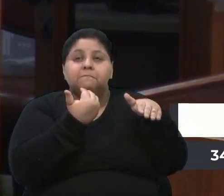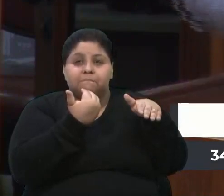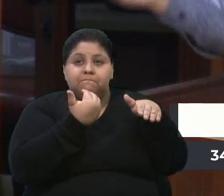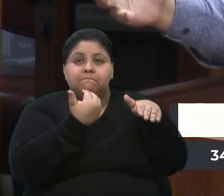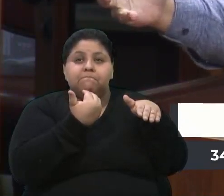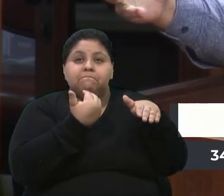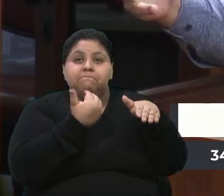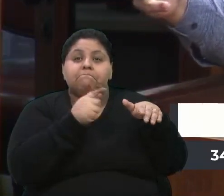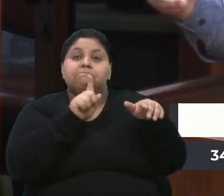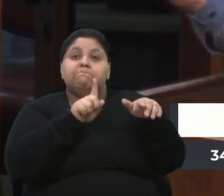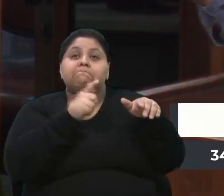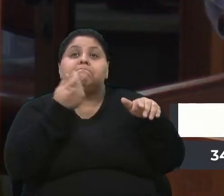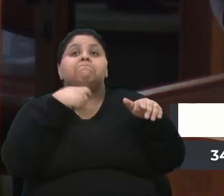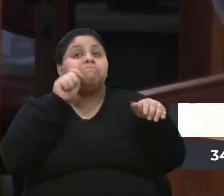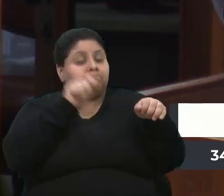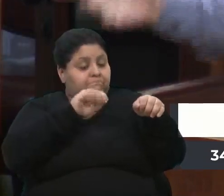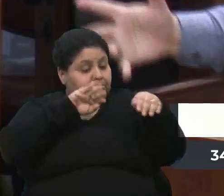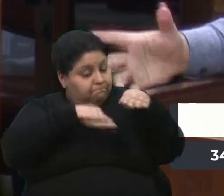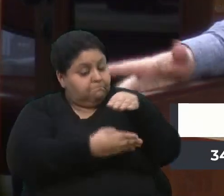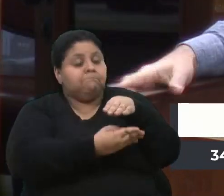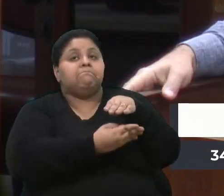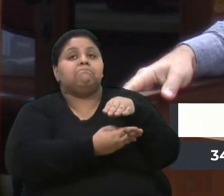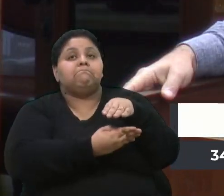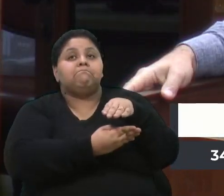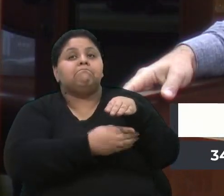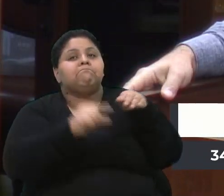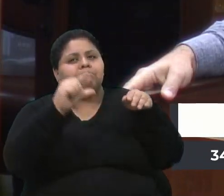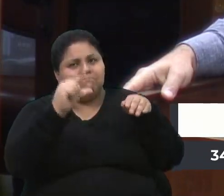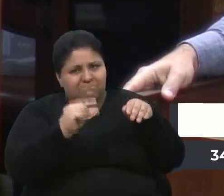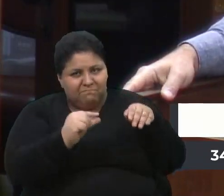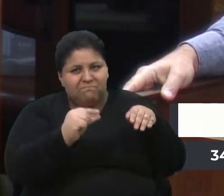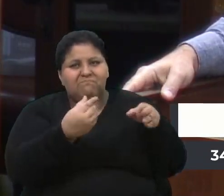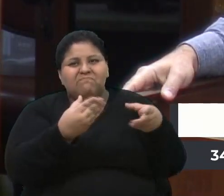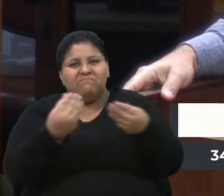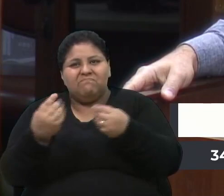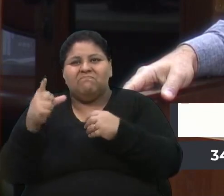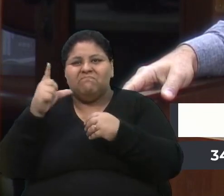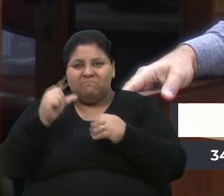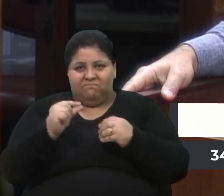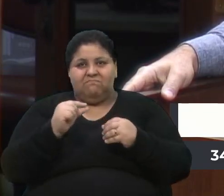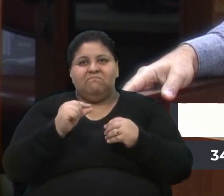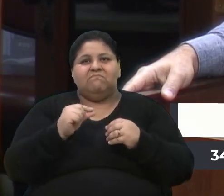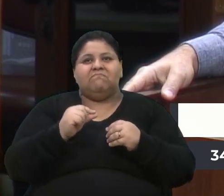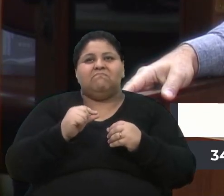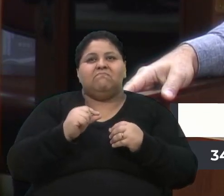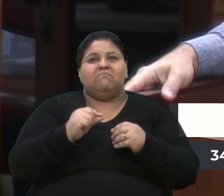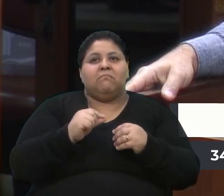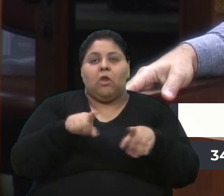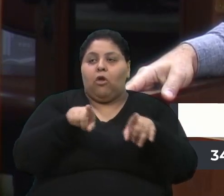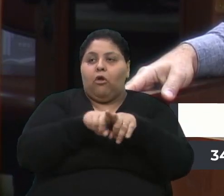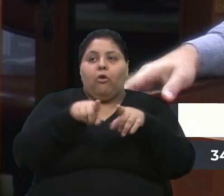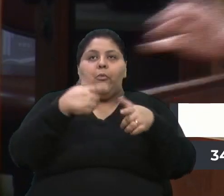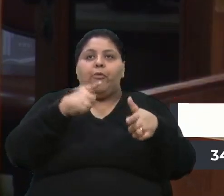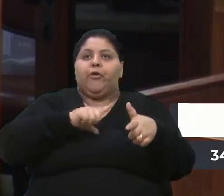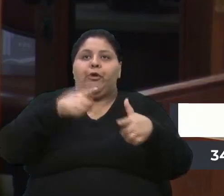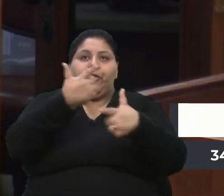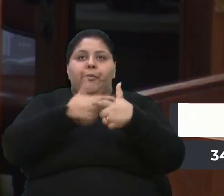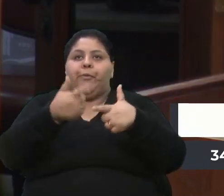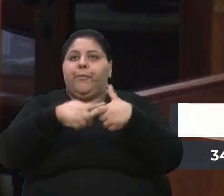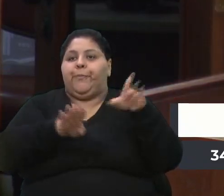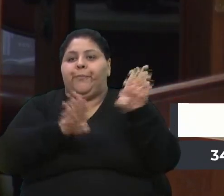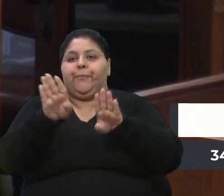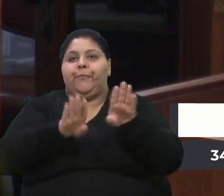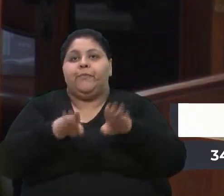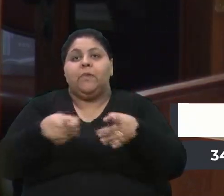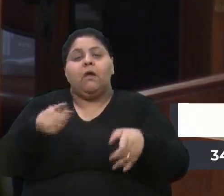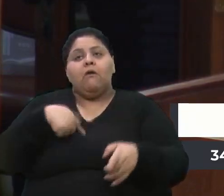estar disponíveis em abundância são poucos, com a justificativa de problemas de licitação. E aí eu fico